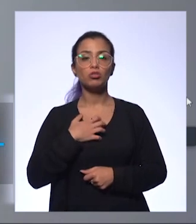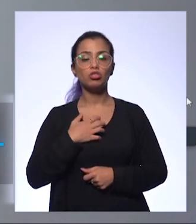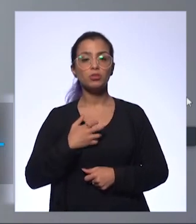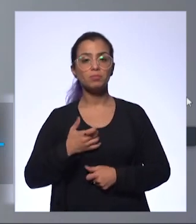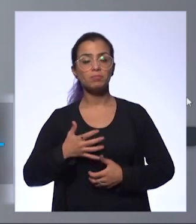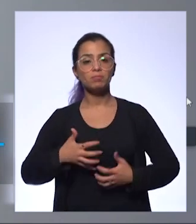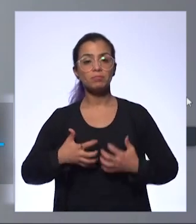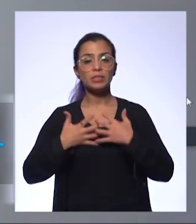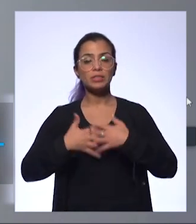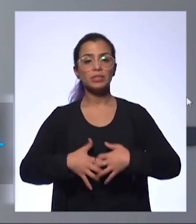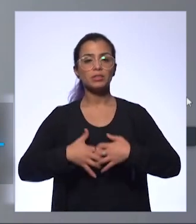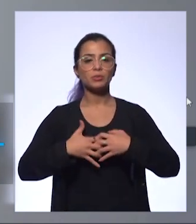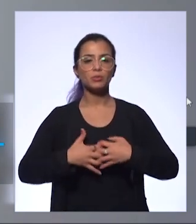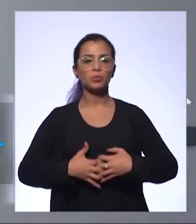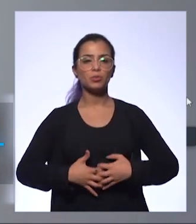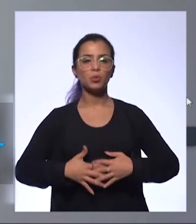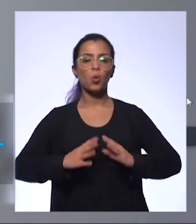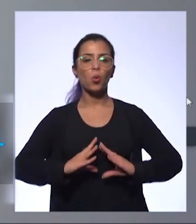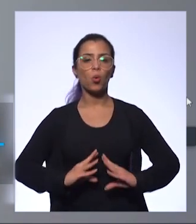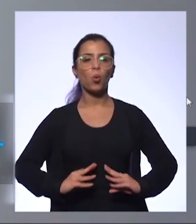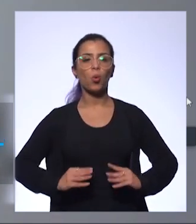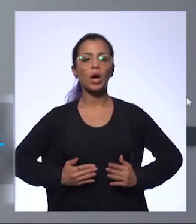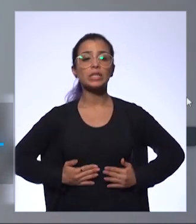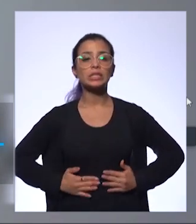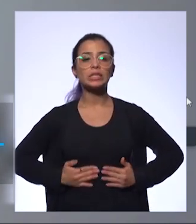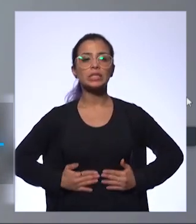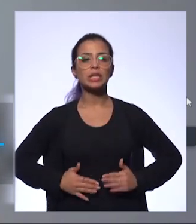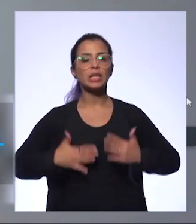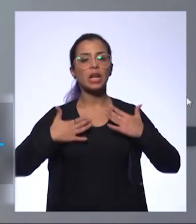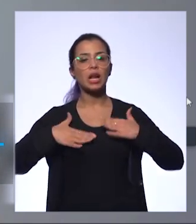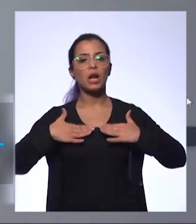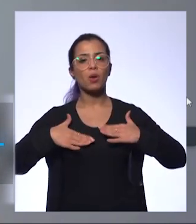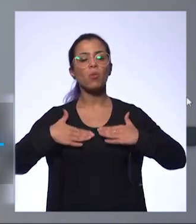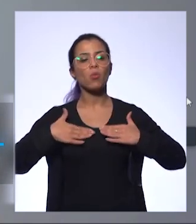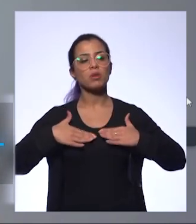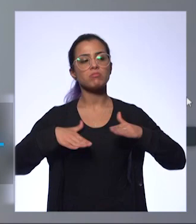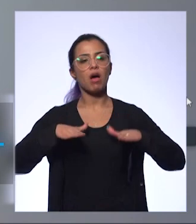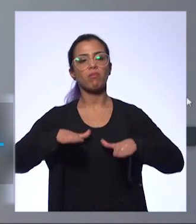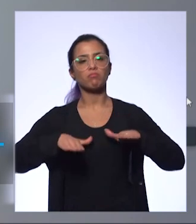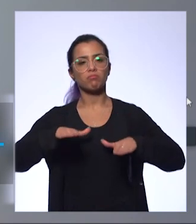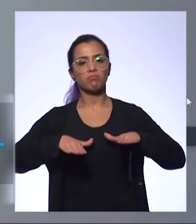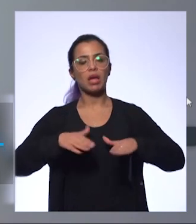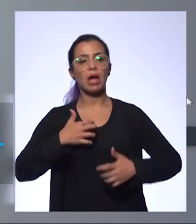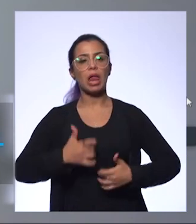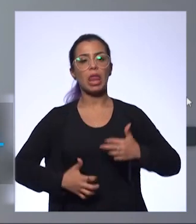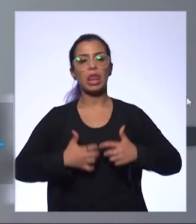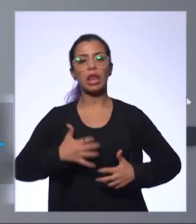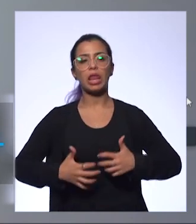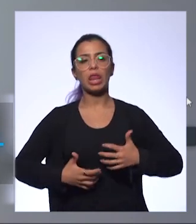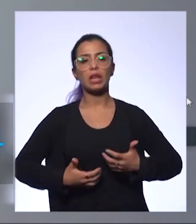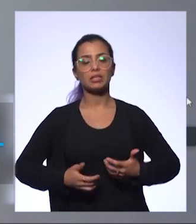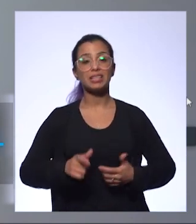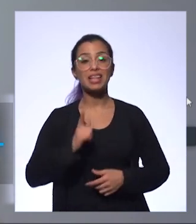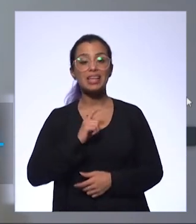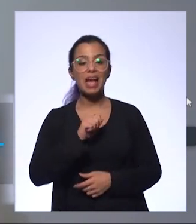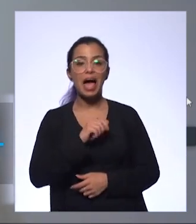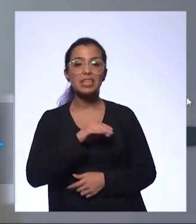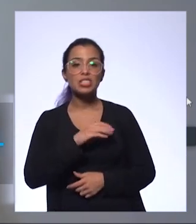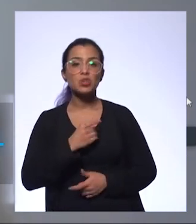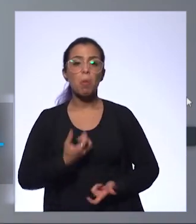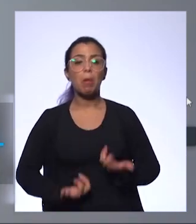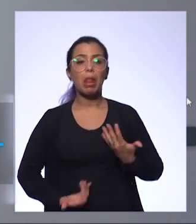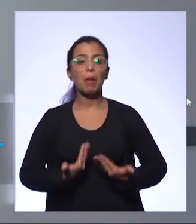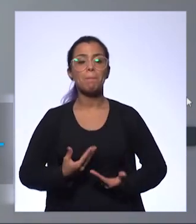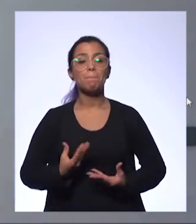neutralização, o nome já fala. Ele vai neutralizar essa queimação, esse excesso de ácido, né? Se a gente olhar